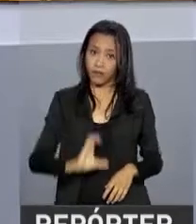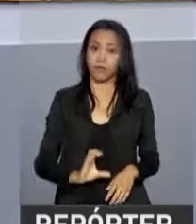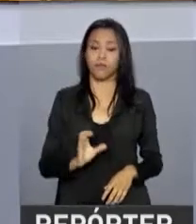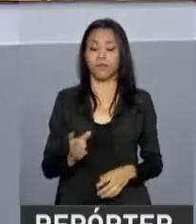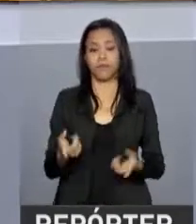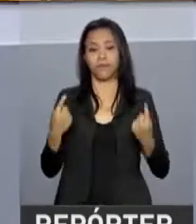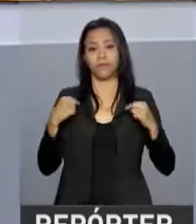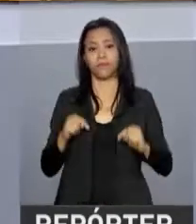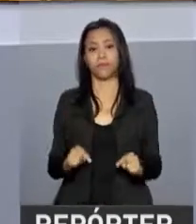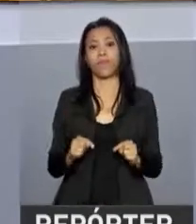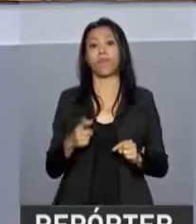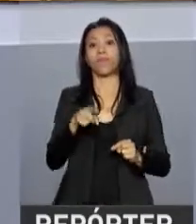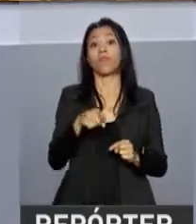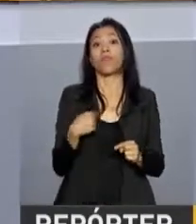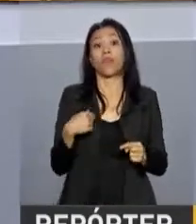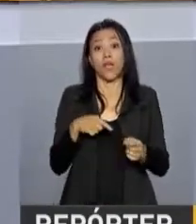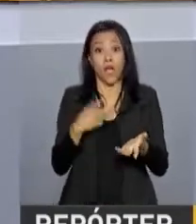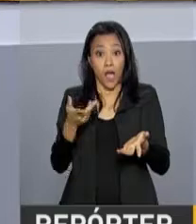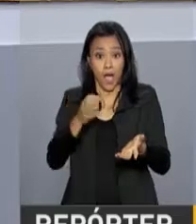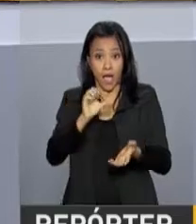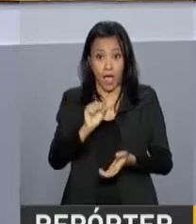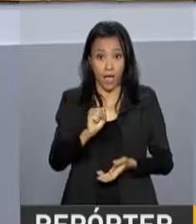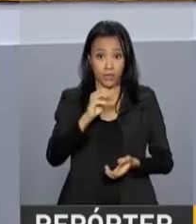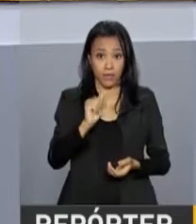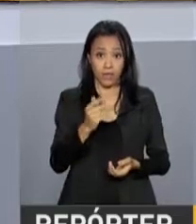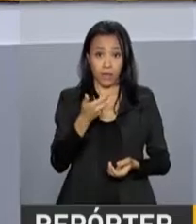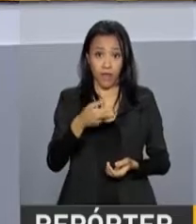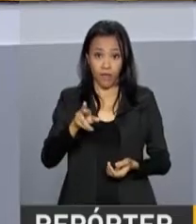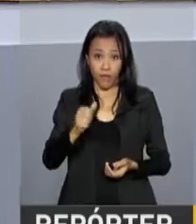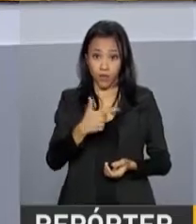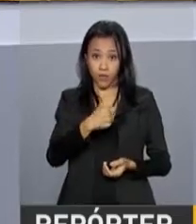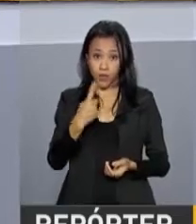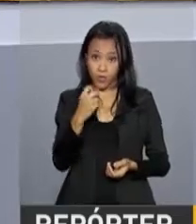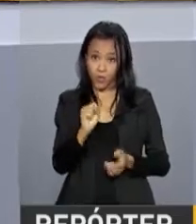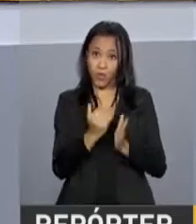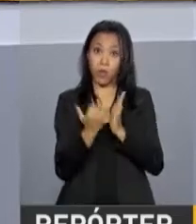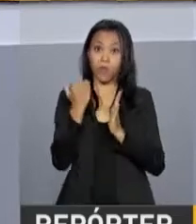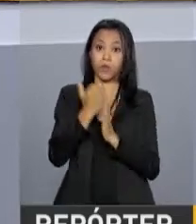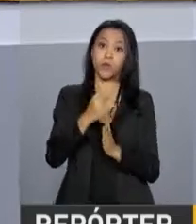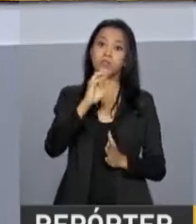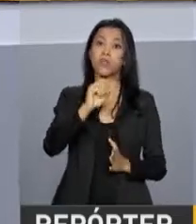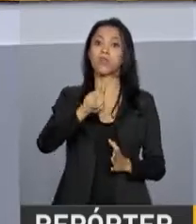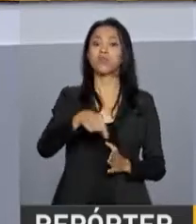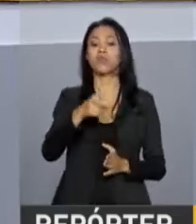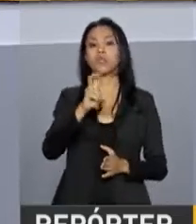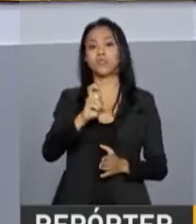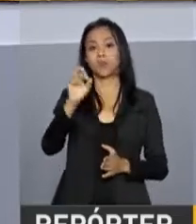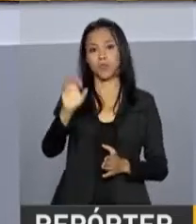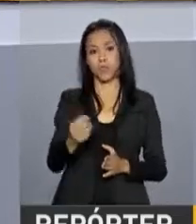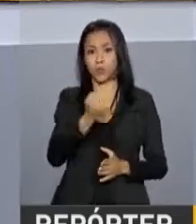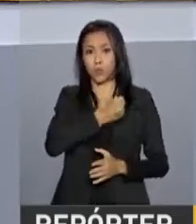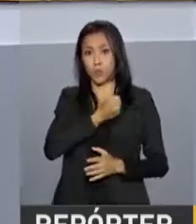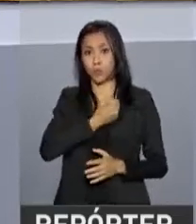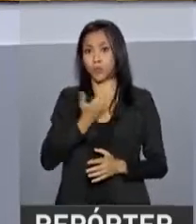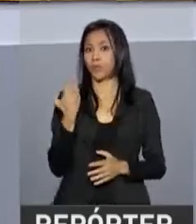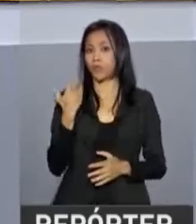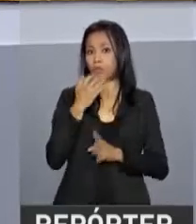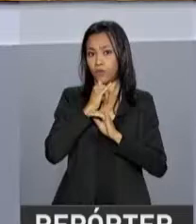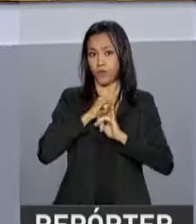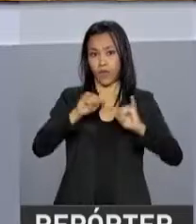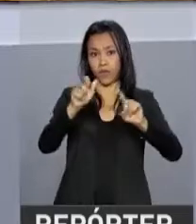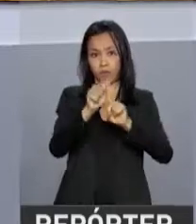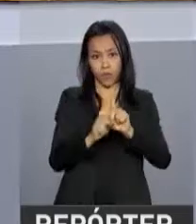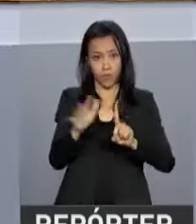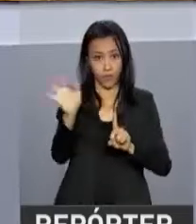a estimativa da safra 2018 aumentou 0,5 por cento em relação aos números divulgados em fevereiro informou